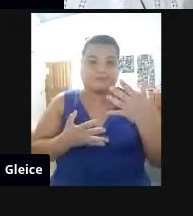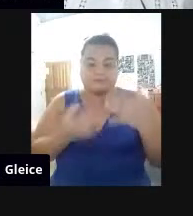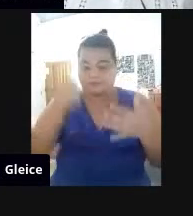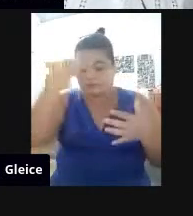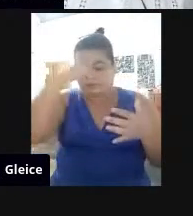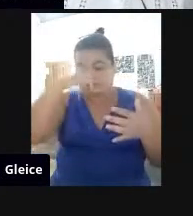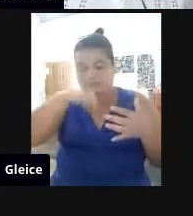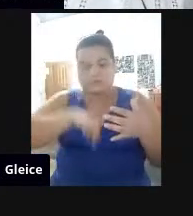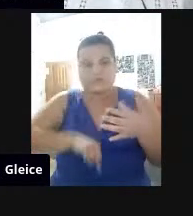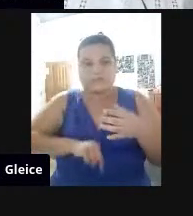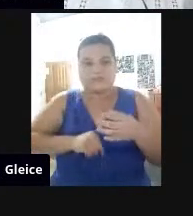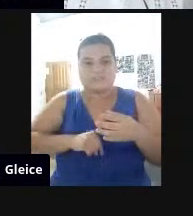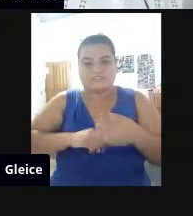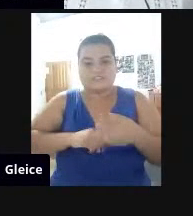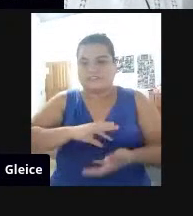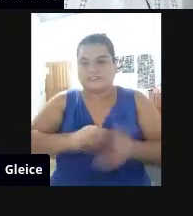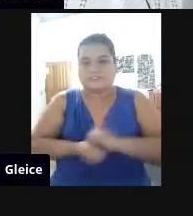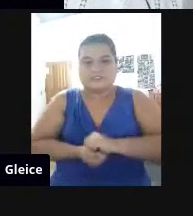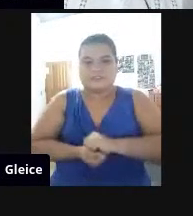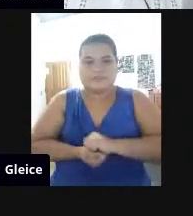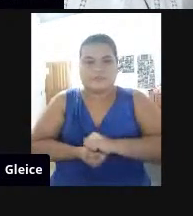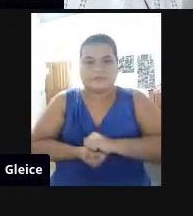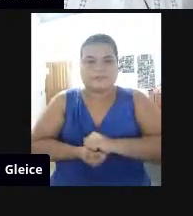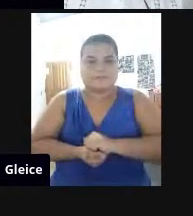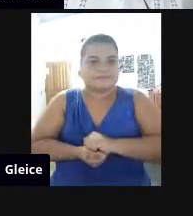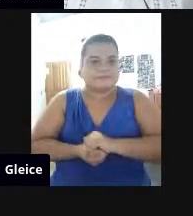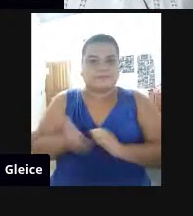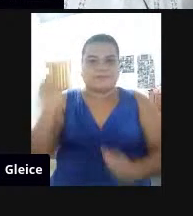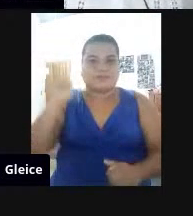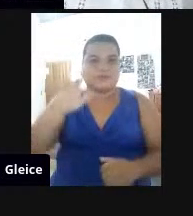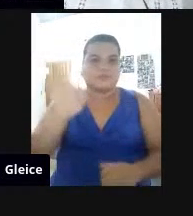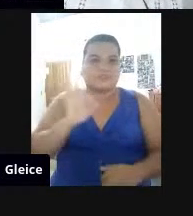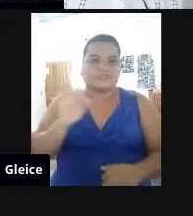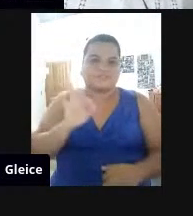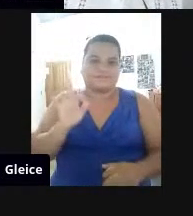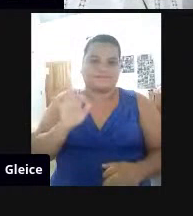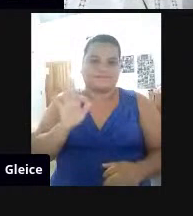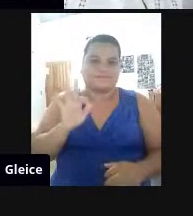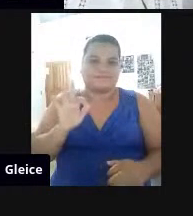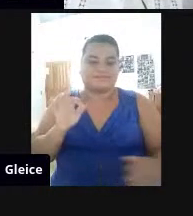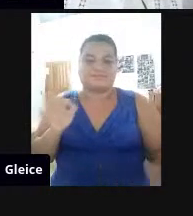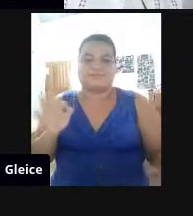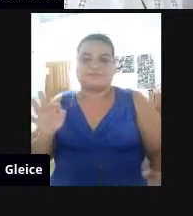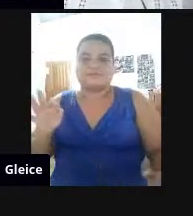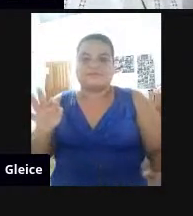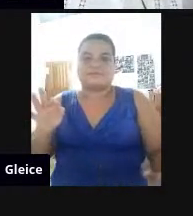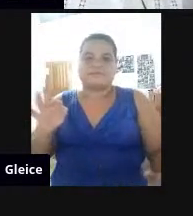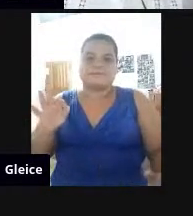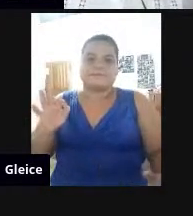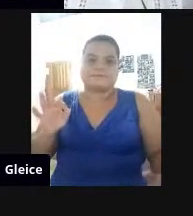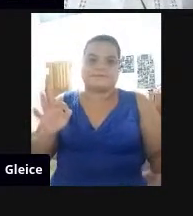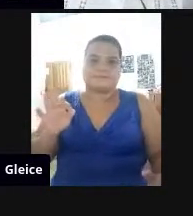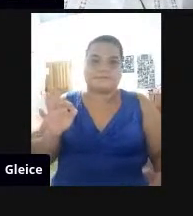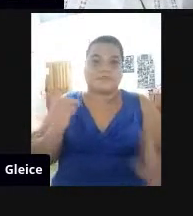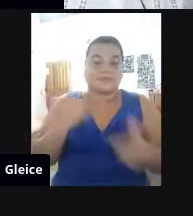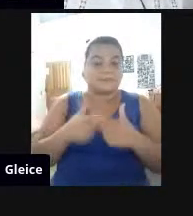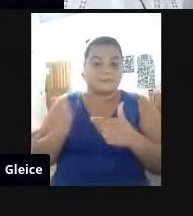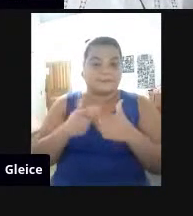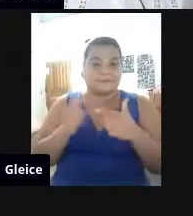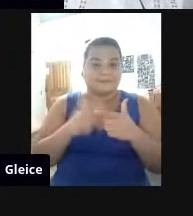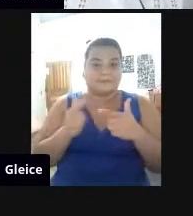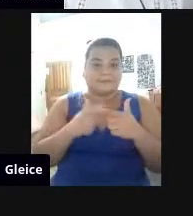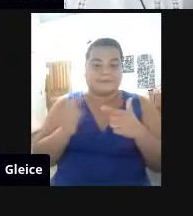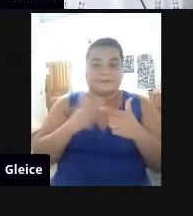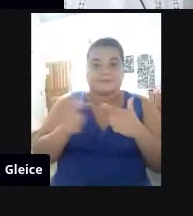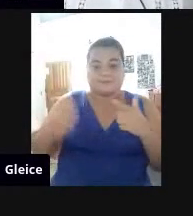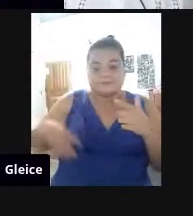serem totalmente digeridos no intestino e depois serem absorvidos. Só que, devido a essa permeabilidade intestinal